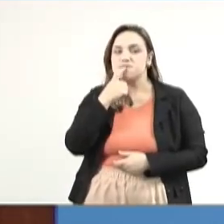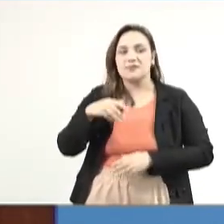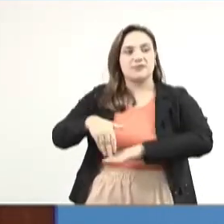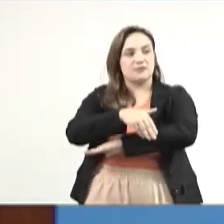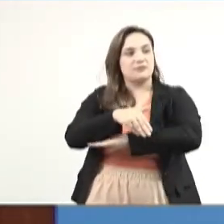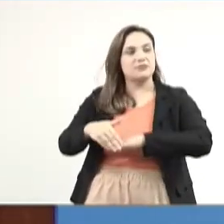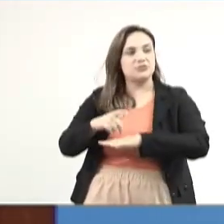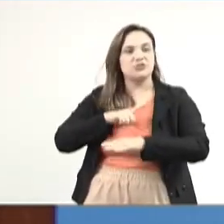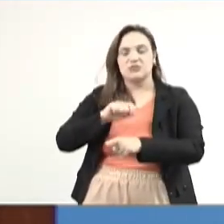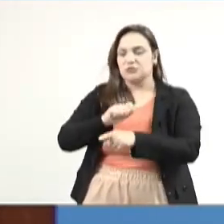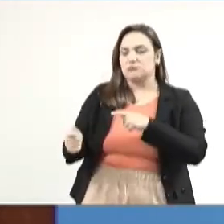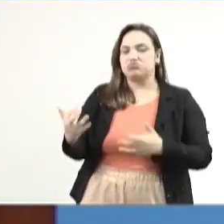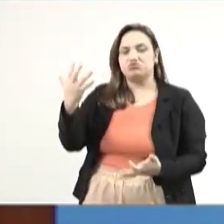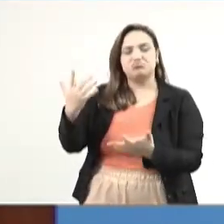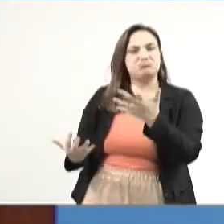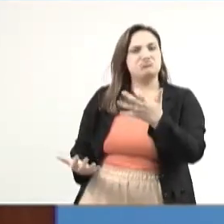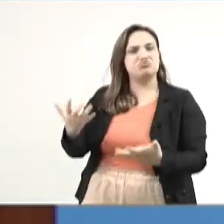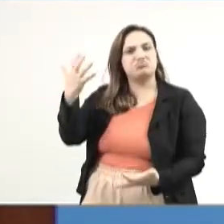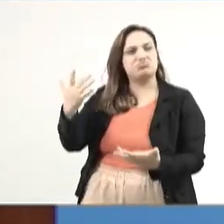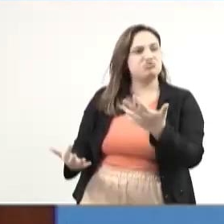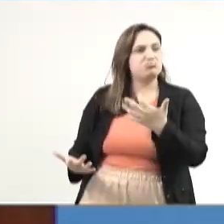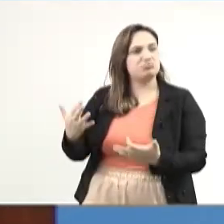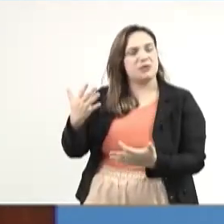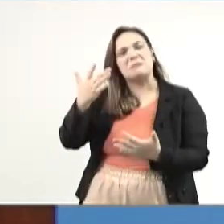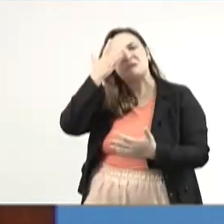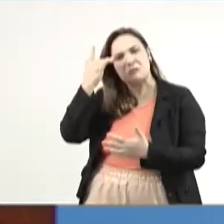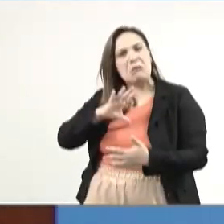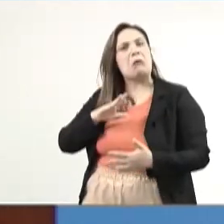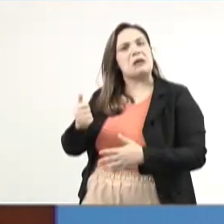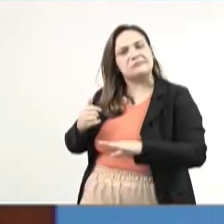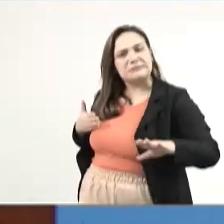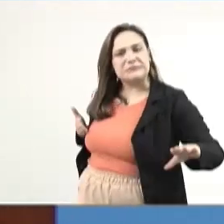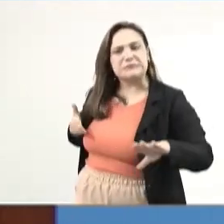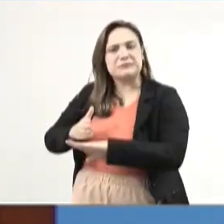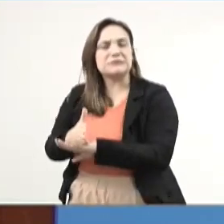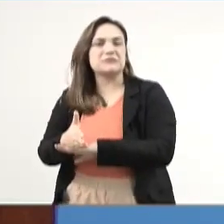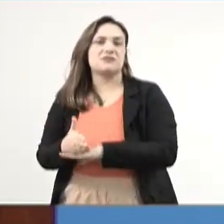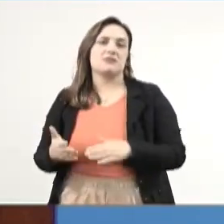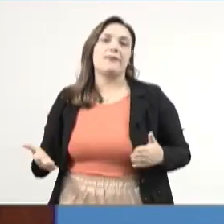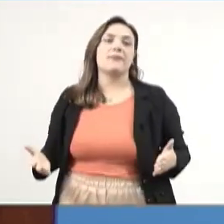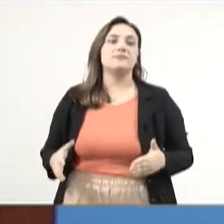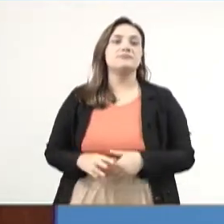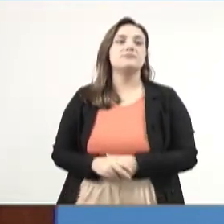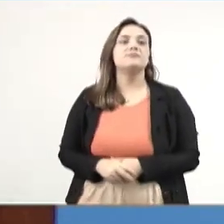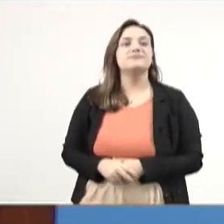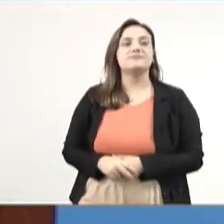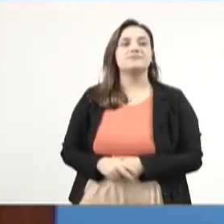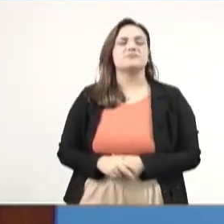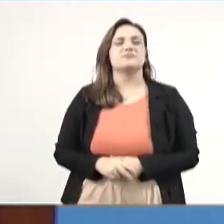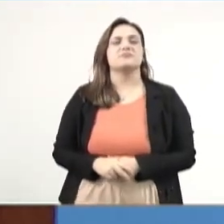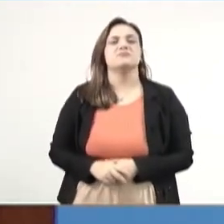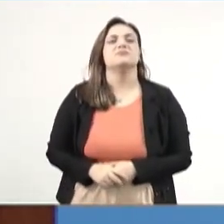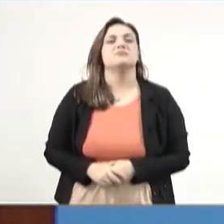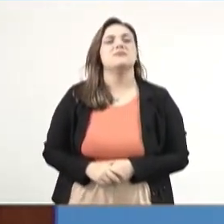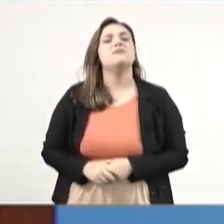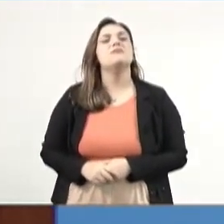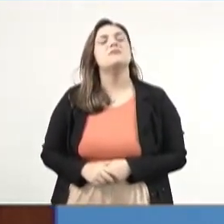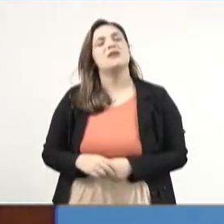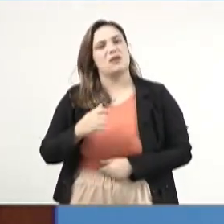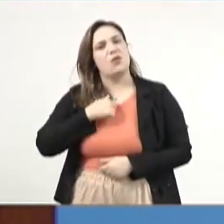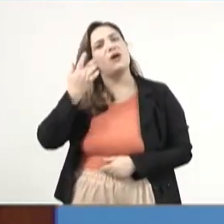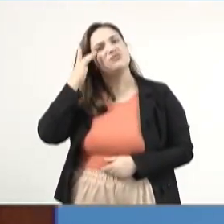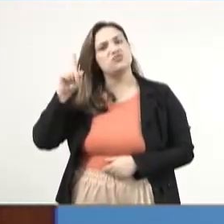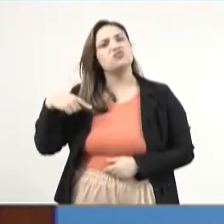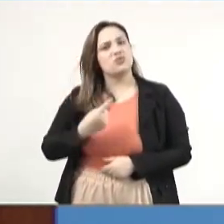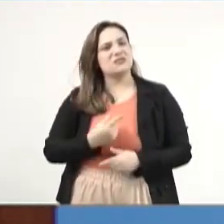ontem, queimada, pegando fogo, e os caras ali. Então eu acho que a gente tem que, nesse